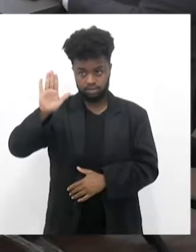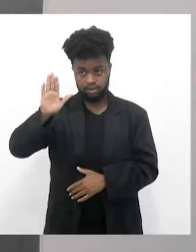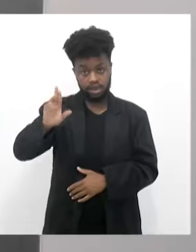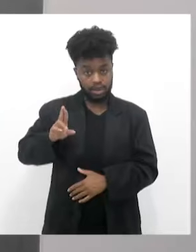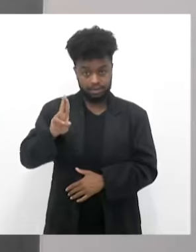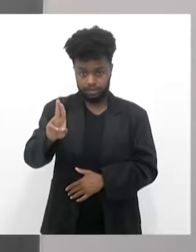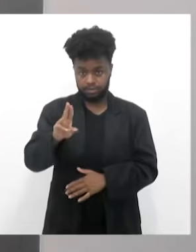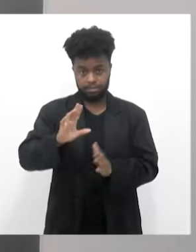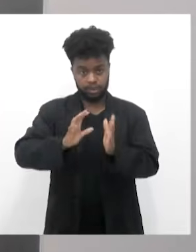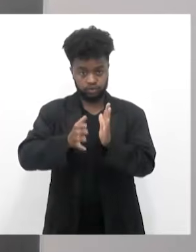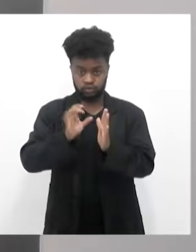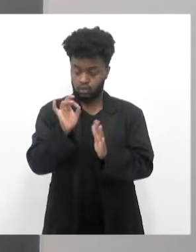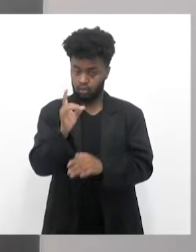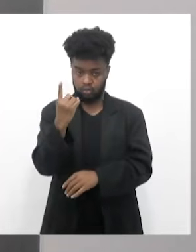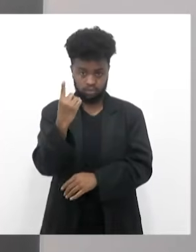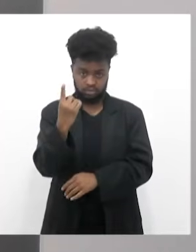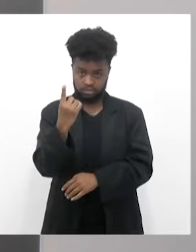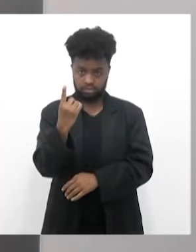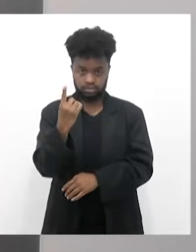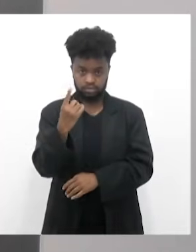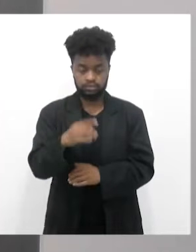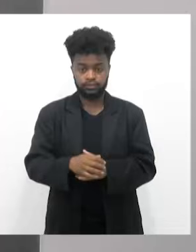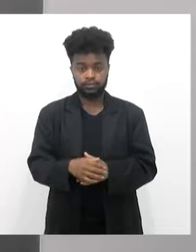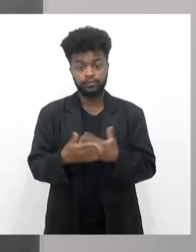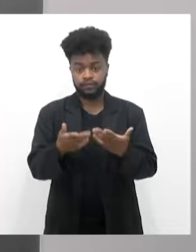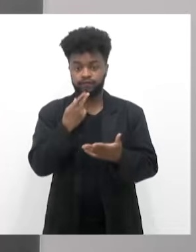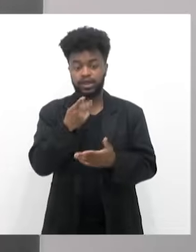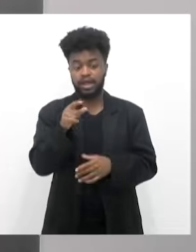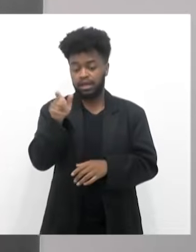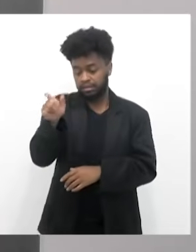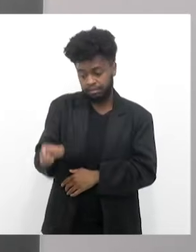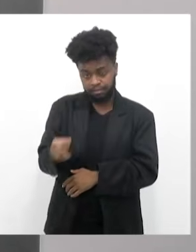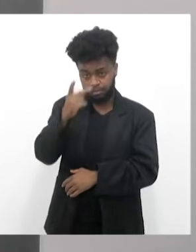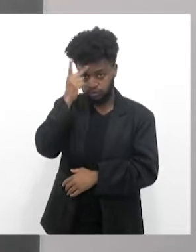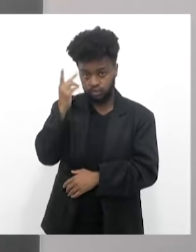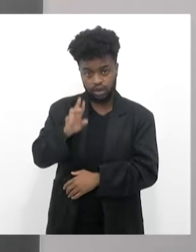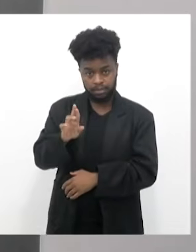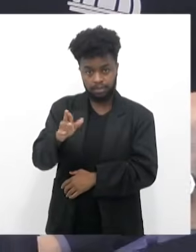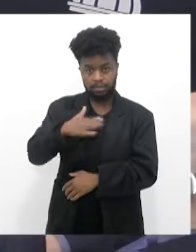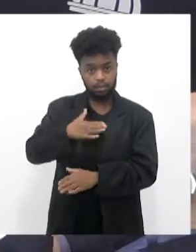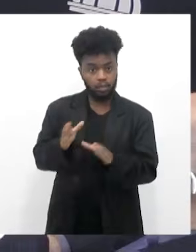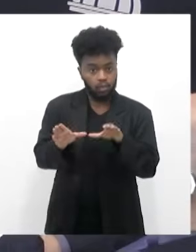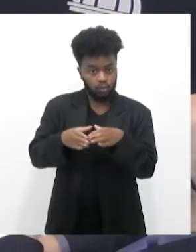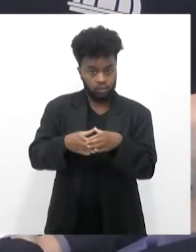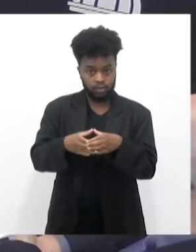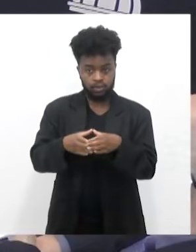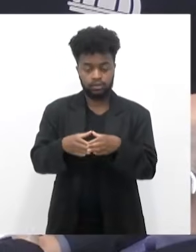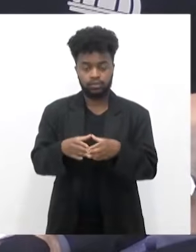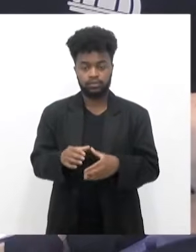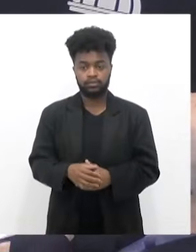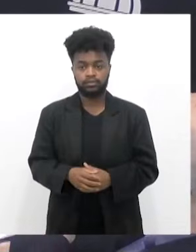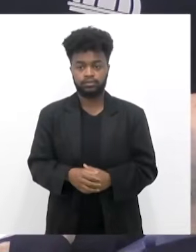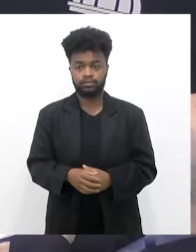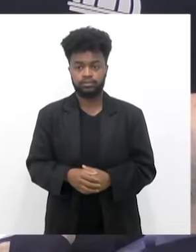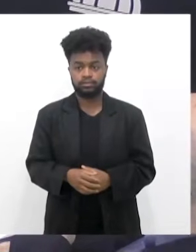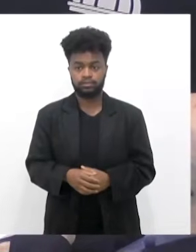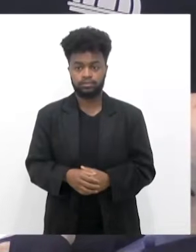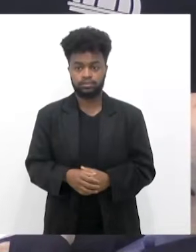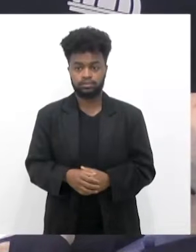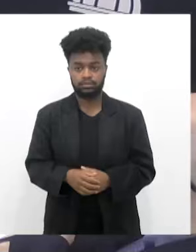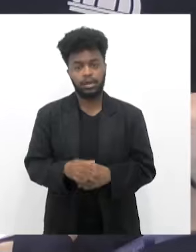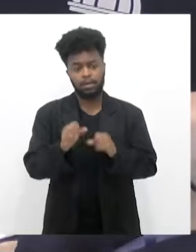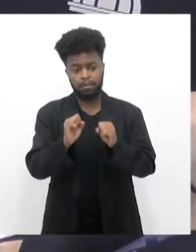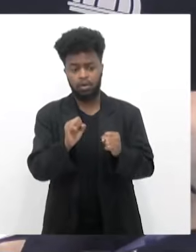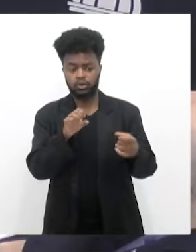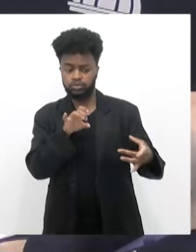representa o partido. É o partido que vai falar, o candidato tal me representa a minha agremiação partidária. A direção partidária... Não obstante a